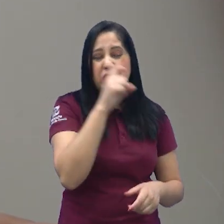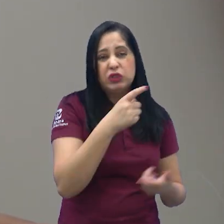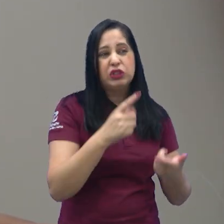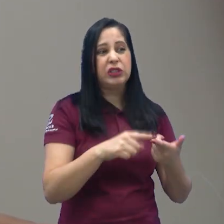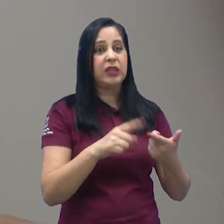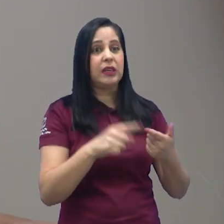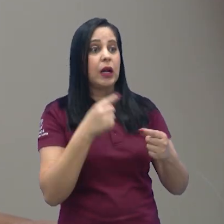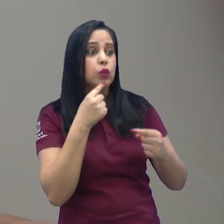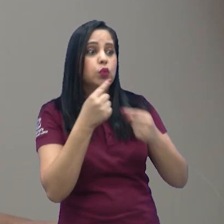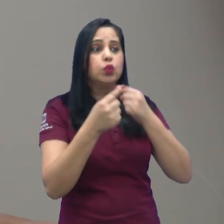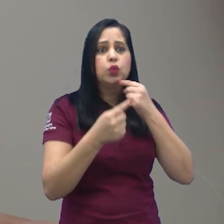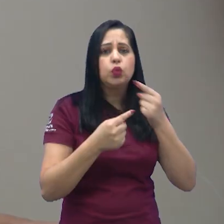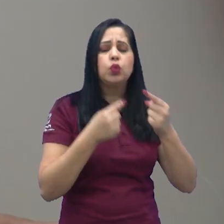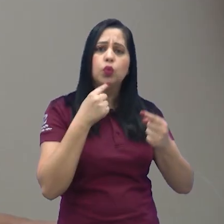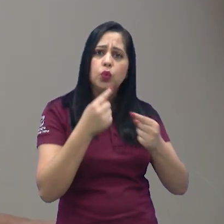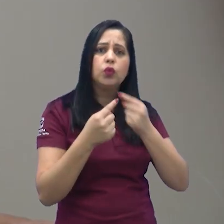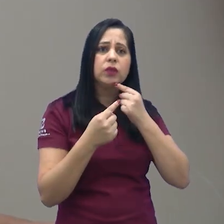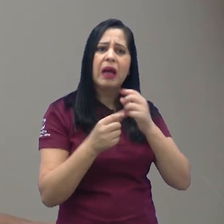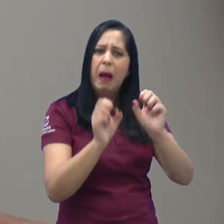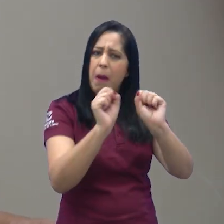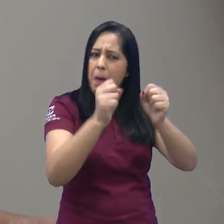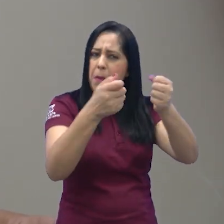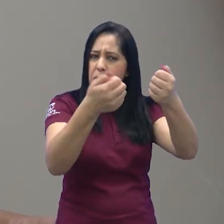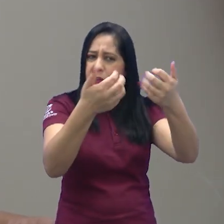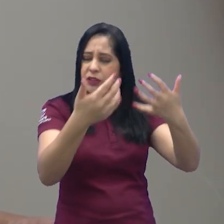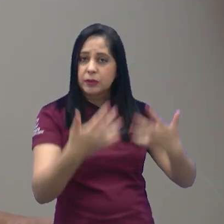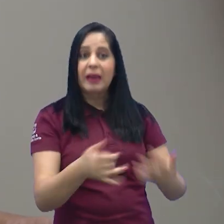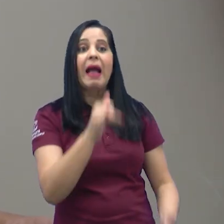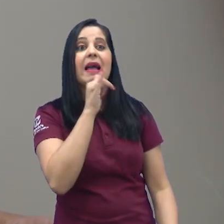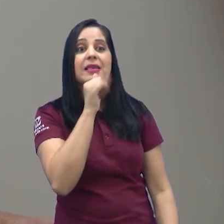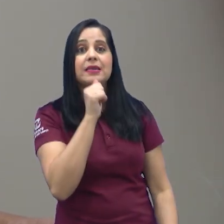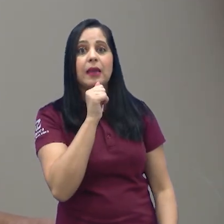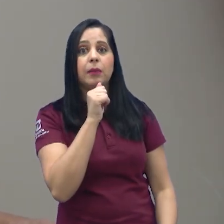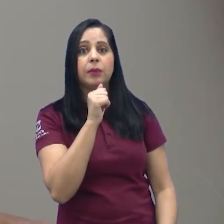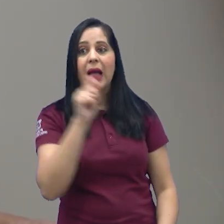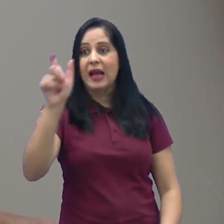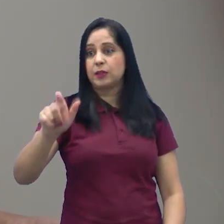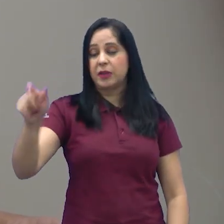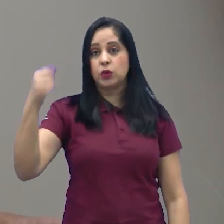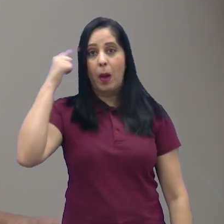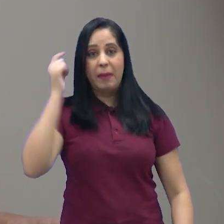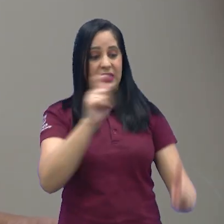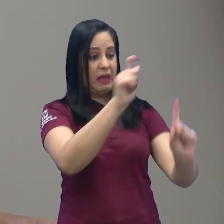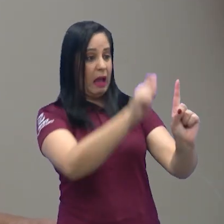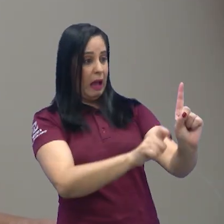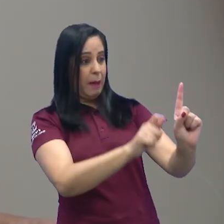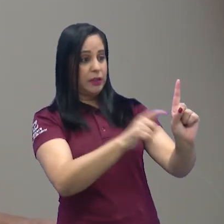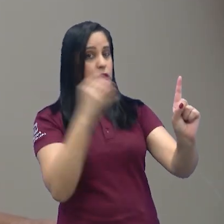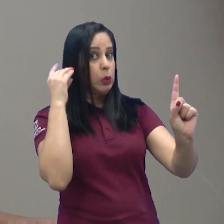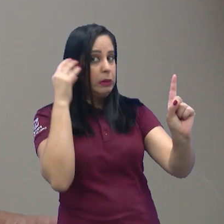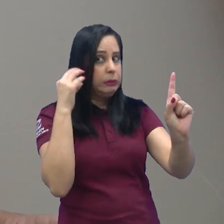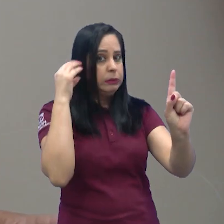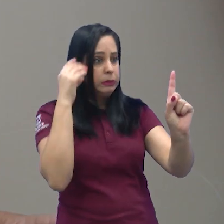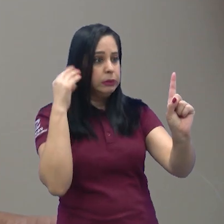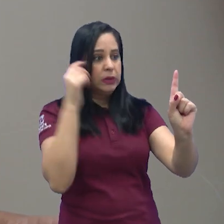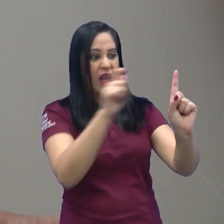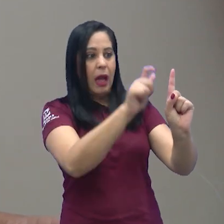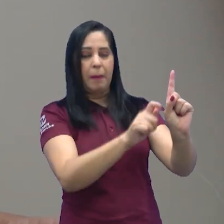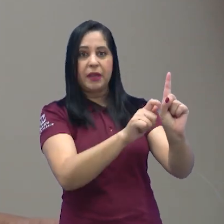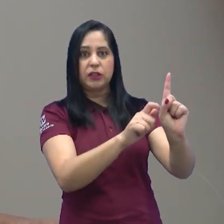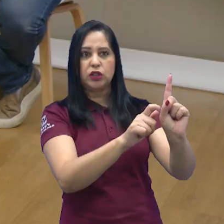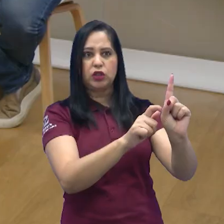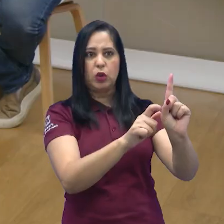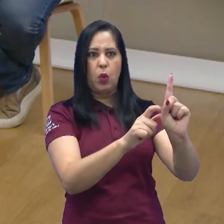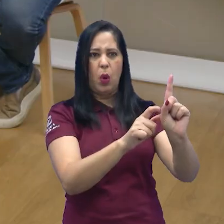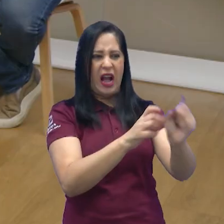que eu acho que vale a gente esclarecer aqui, né? Por exemplo, as pessoas têm mania de pensar que quem sofre de esquizofrenia é uma pessoa violenta. Isso não é